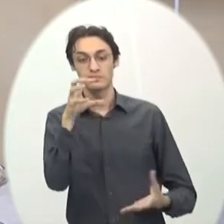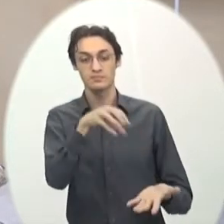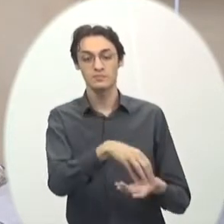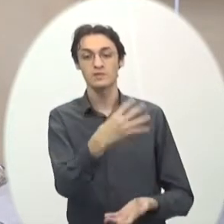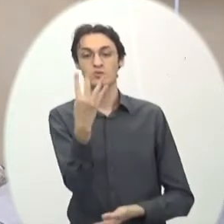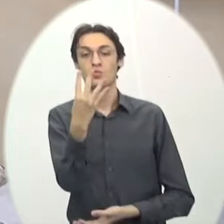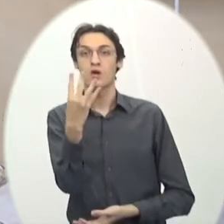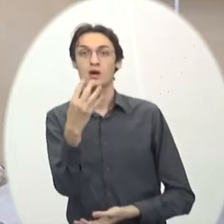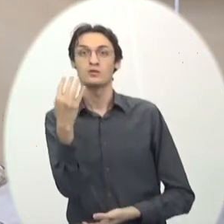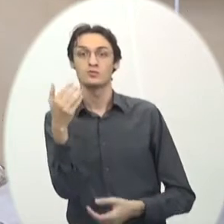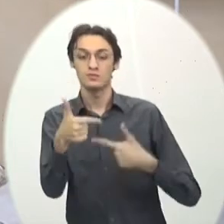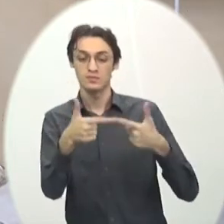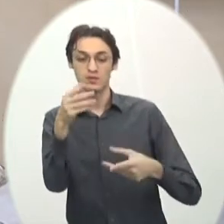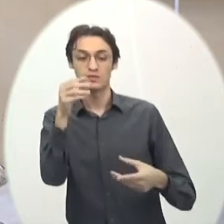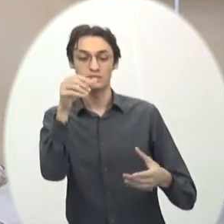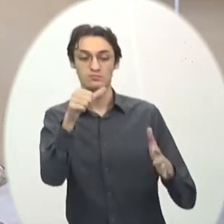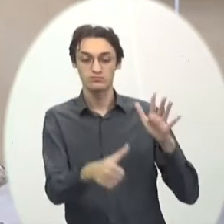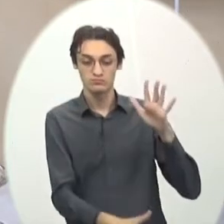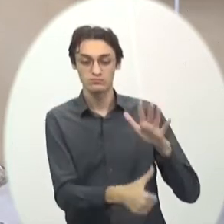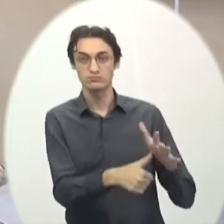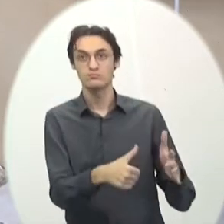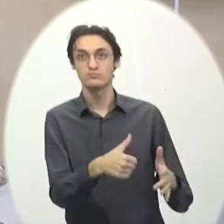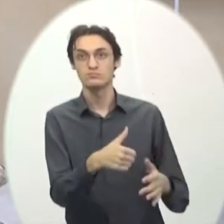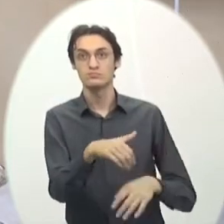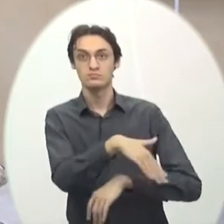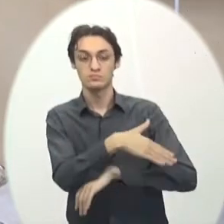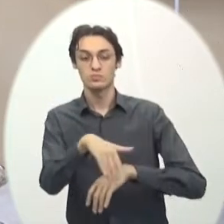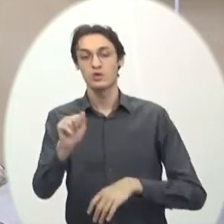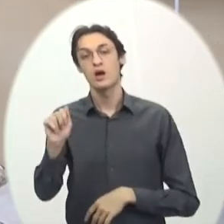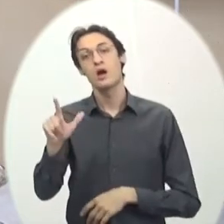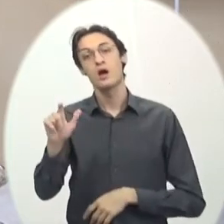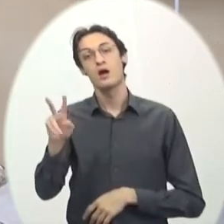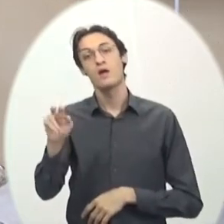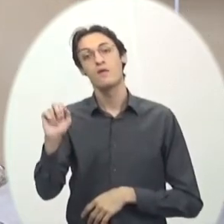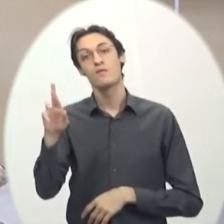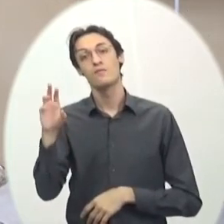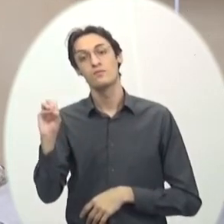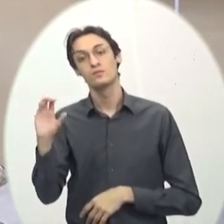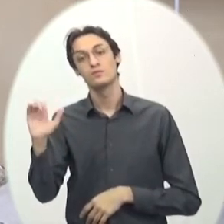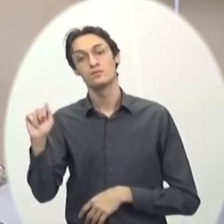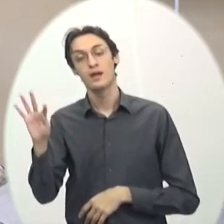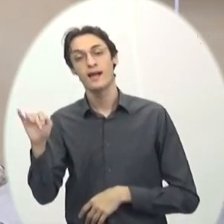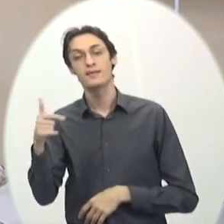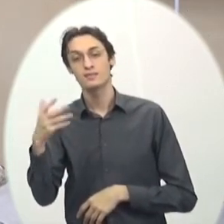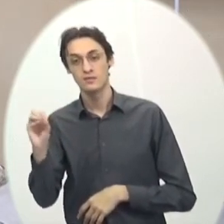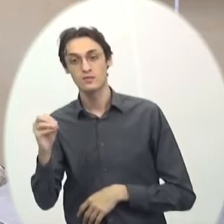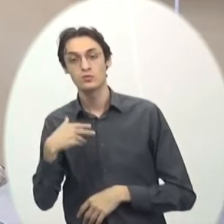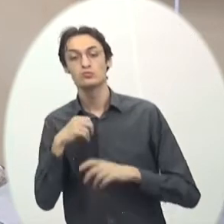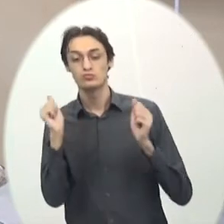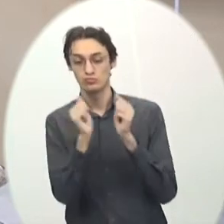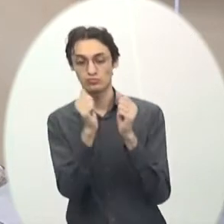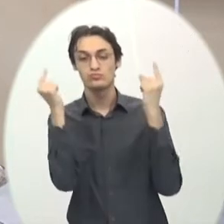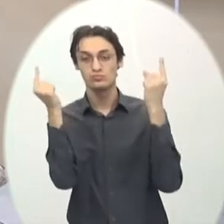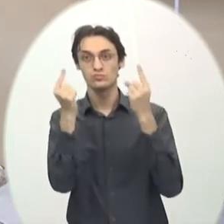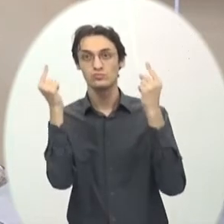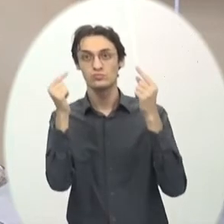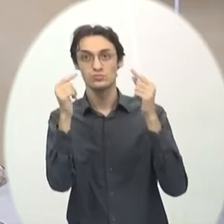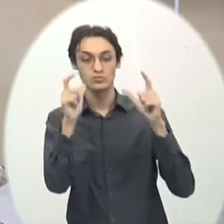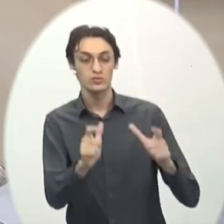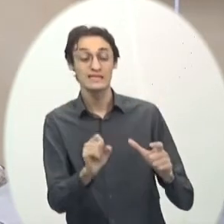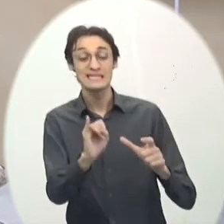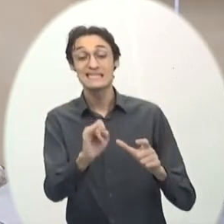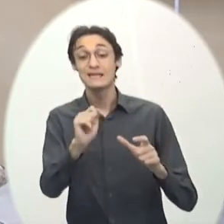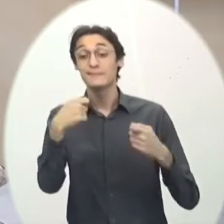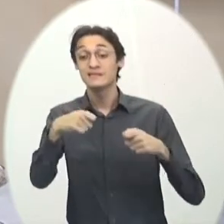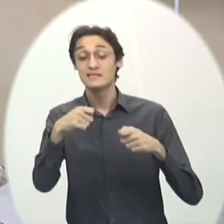base. Na mesma base da Álvaro Catão. Eles estavam alocados no local com a ambulância. Tá? Eu digo assim, caso precisasse